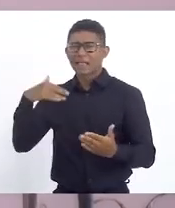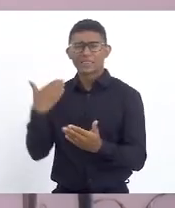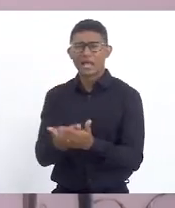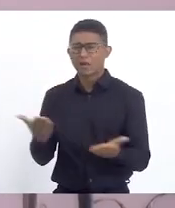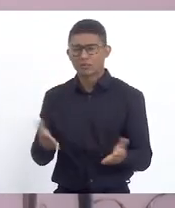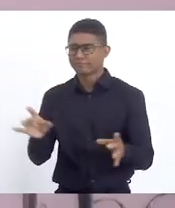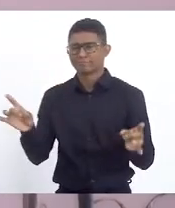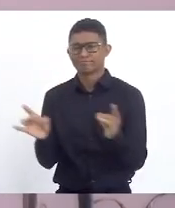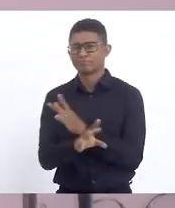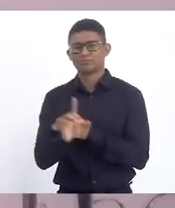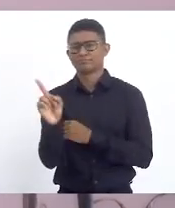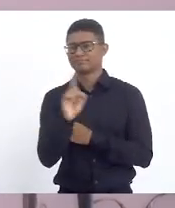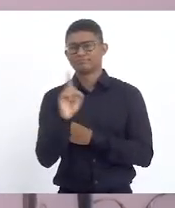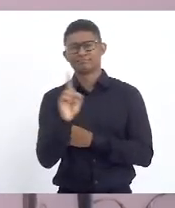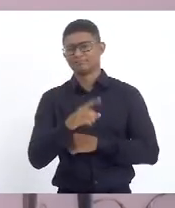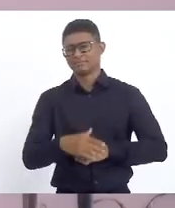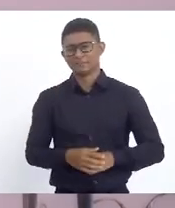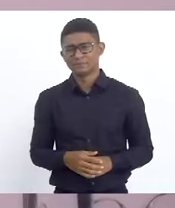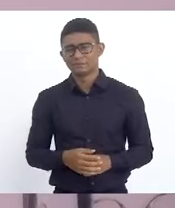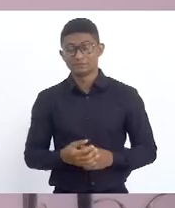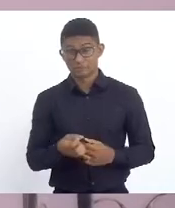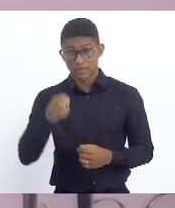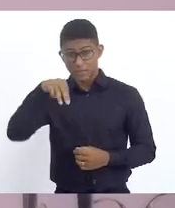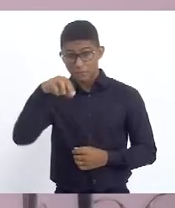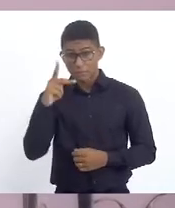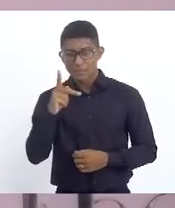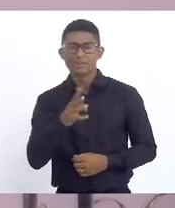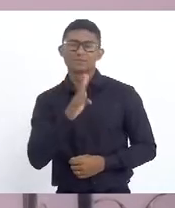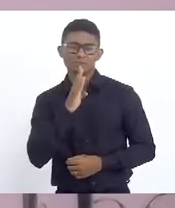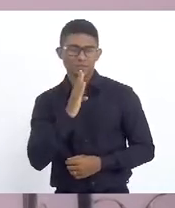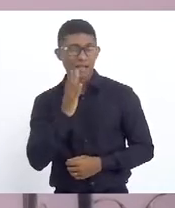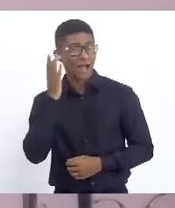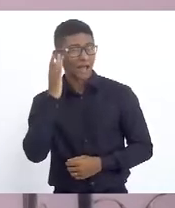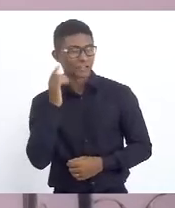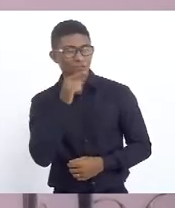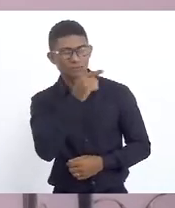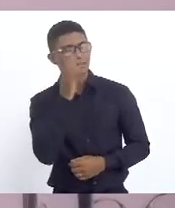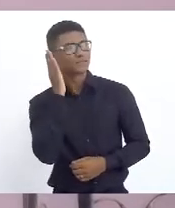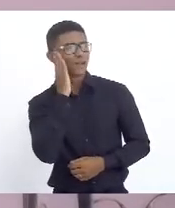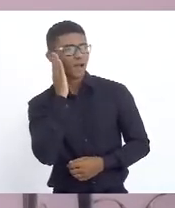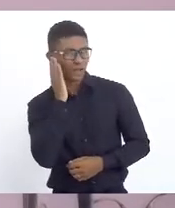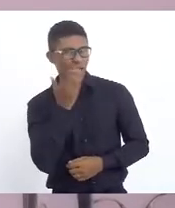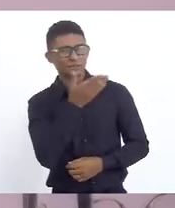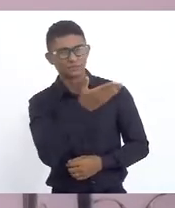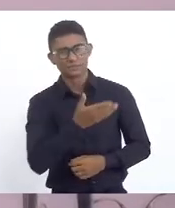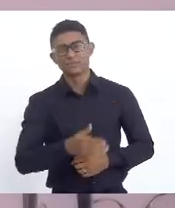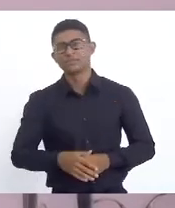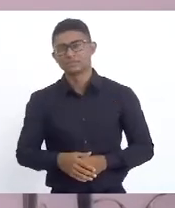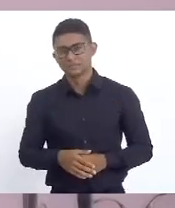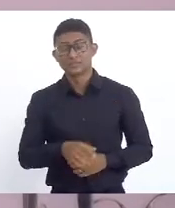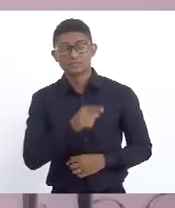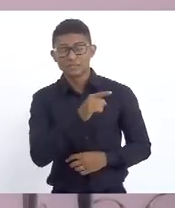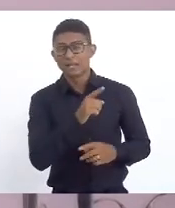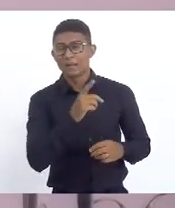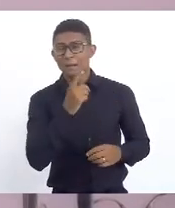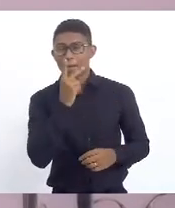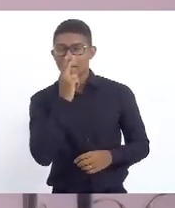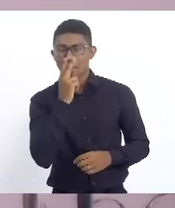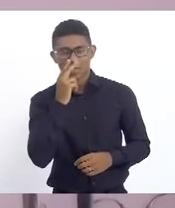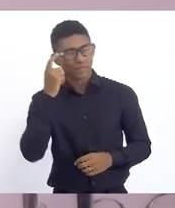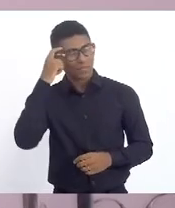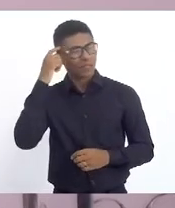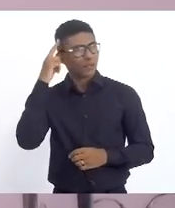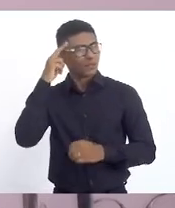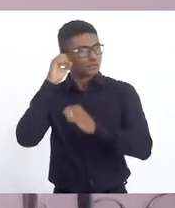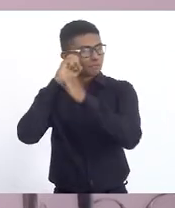doutor Zé Alexandre deve até sonhar com esse implemento lá. os sonhos nem sempre são bons, às vezes os sonhos